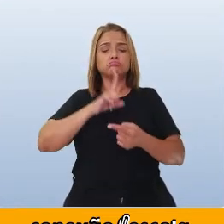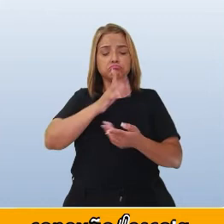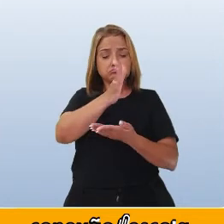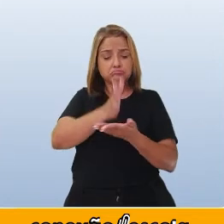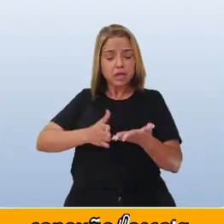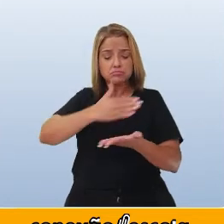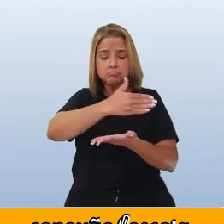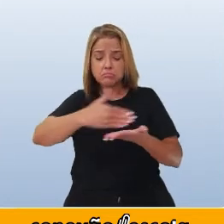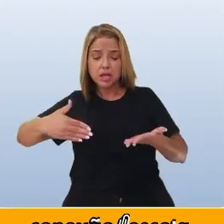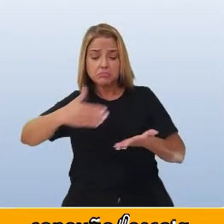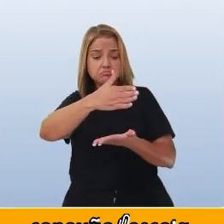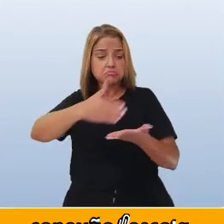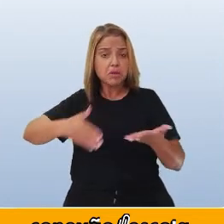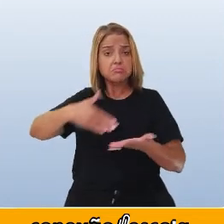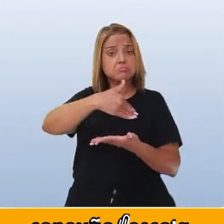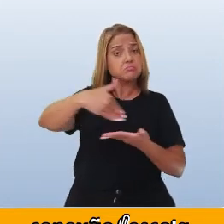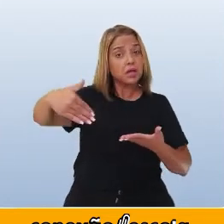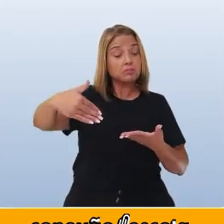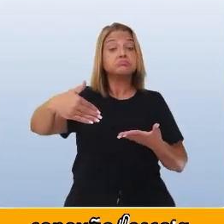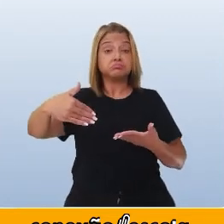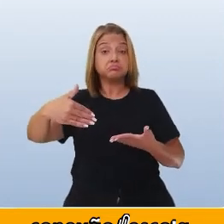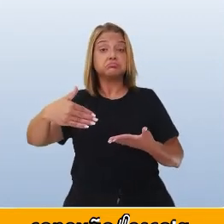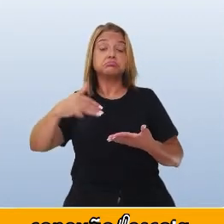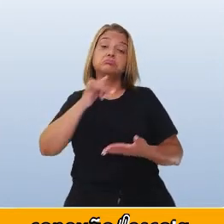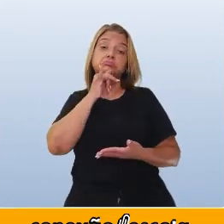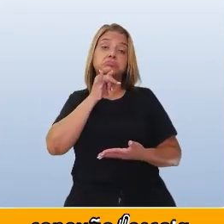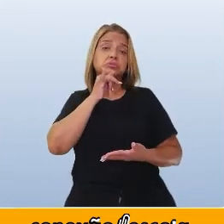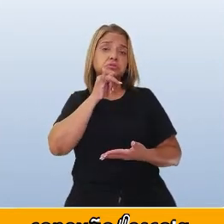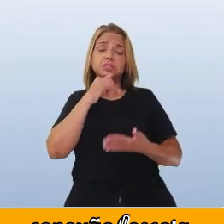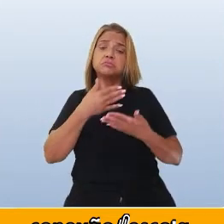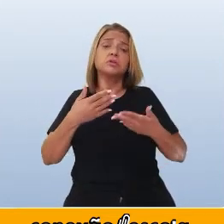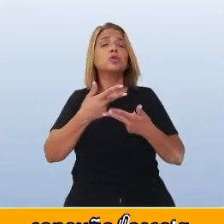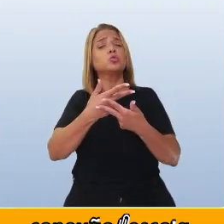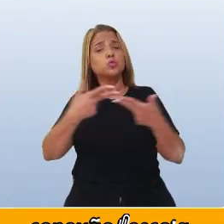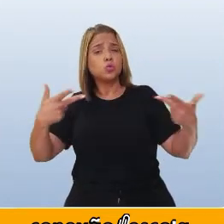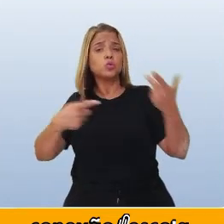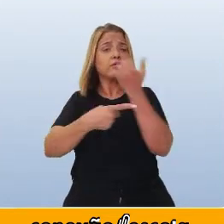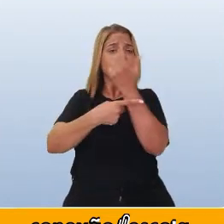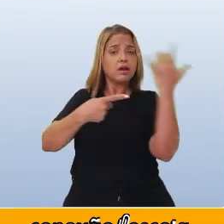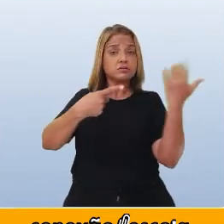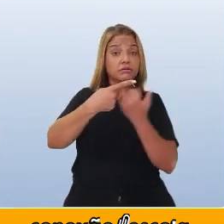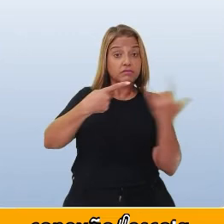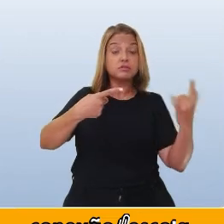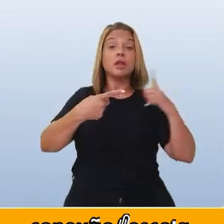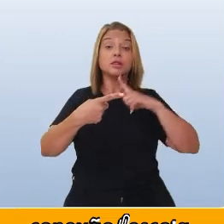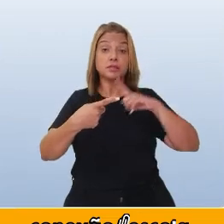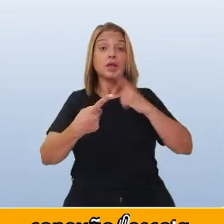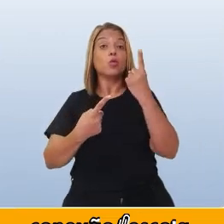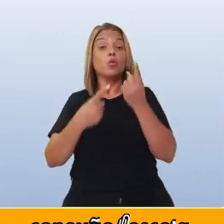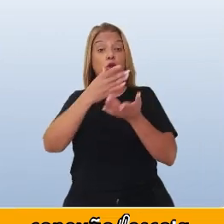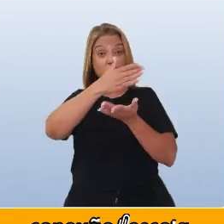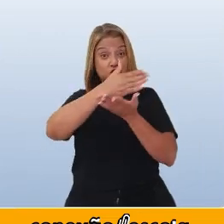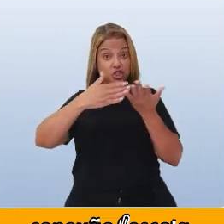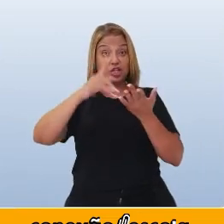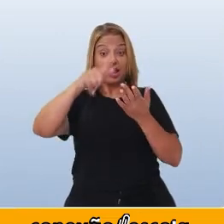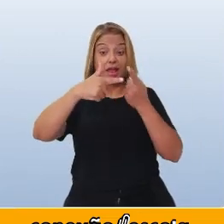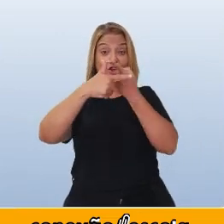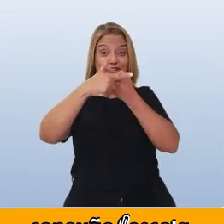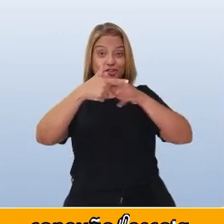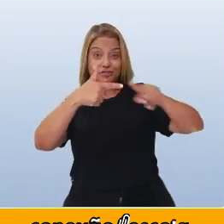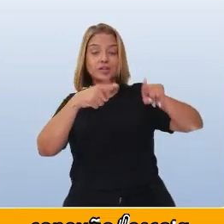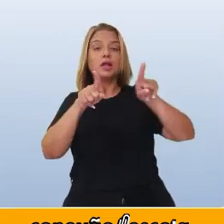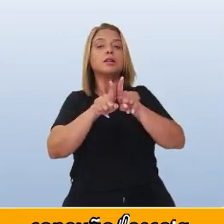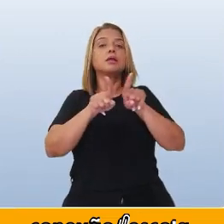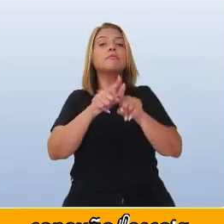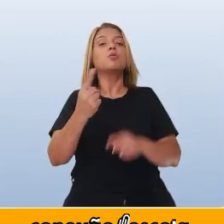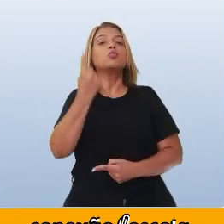objeto foi dividido. Assim, toda fração representa uma divisão e um número